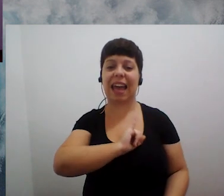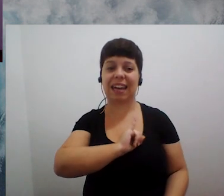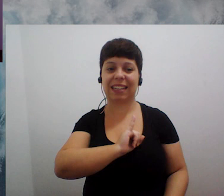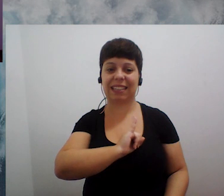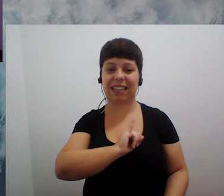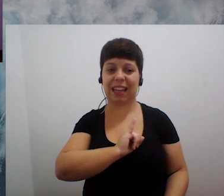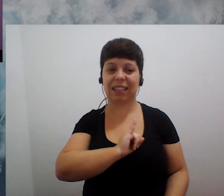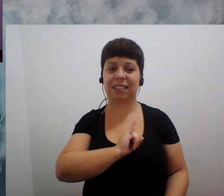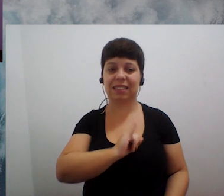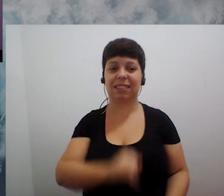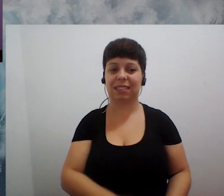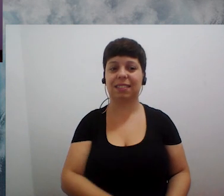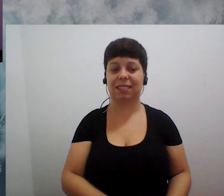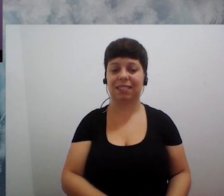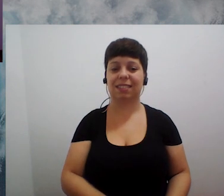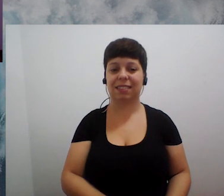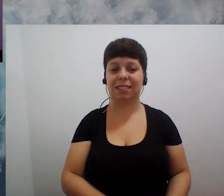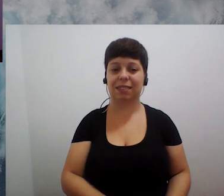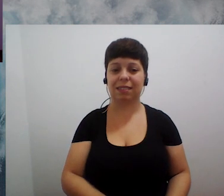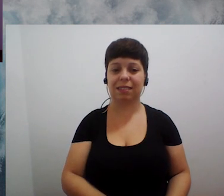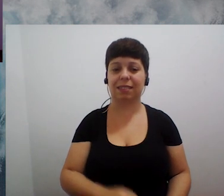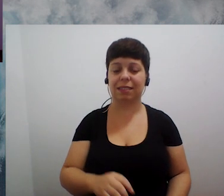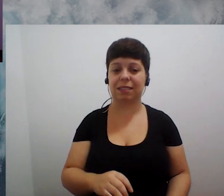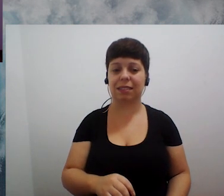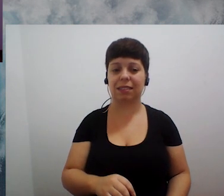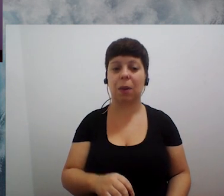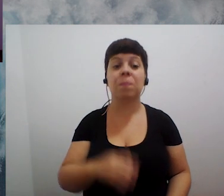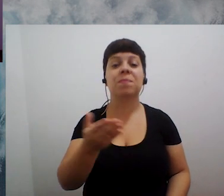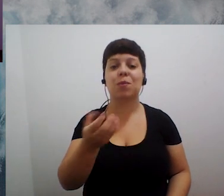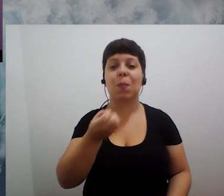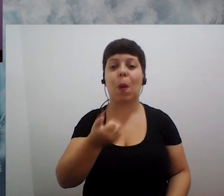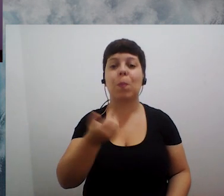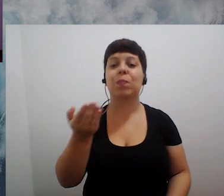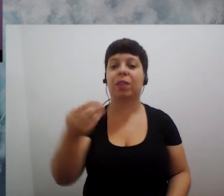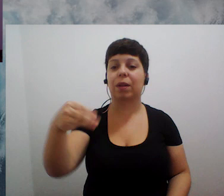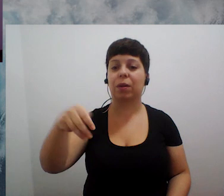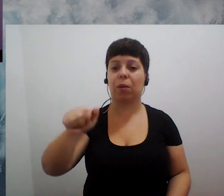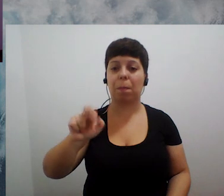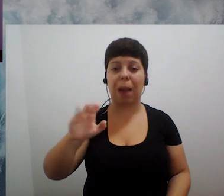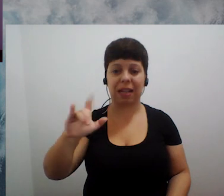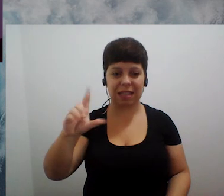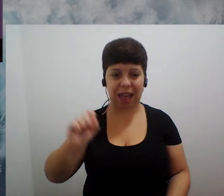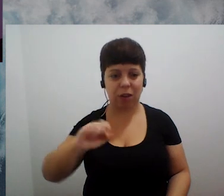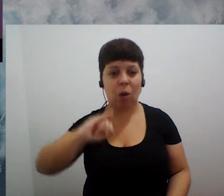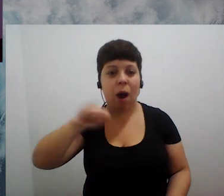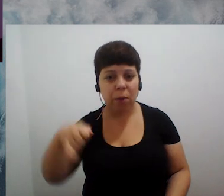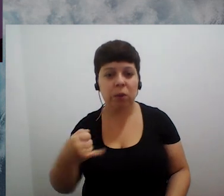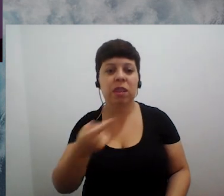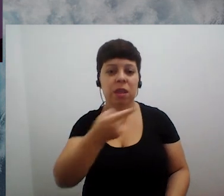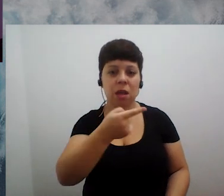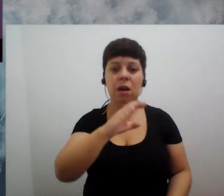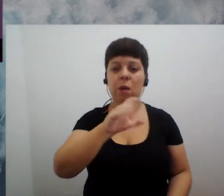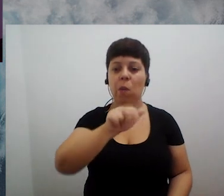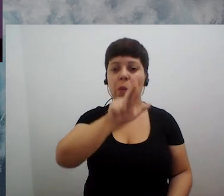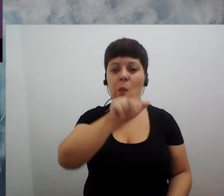Itaquera, Coab 2. Legal. Muito bom, muito bom. Ô Marcelo, pegando o que a